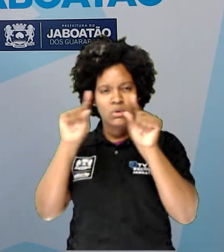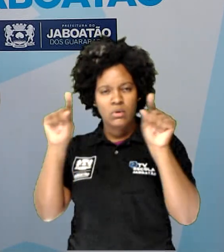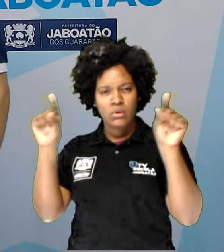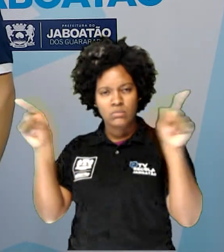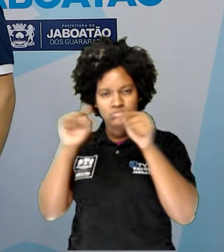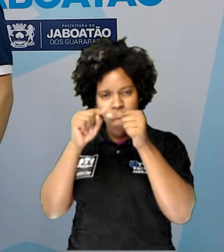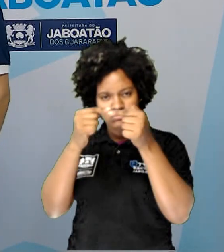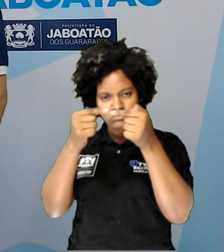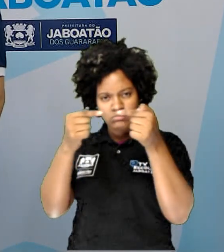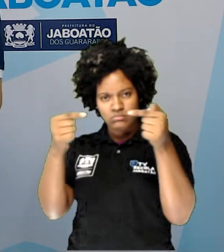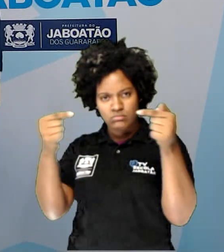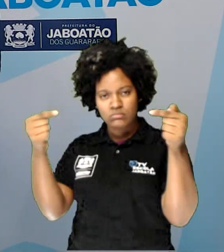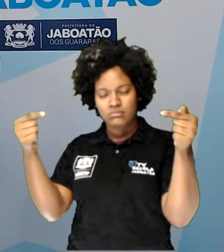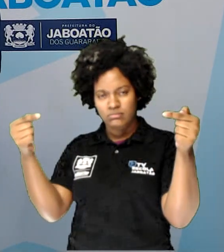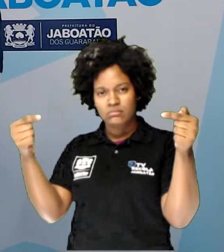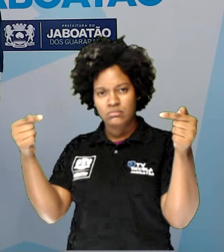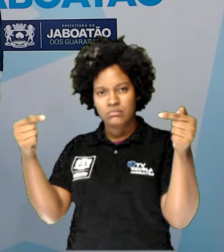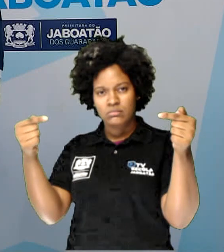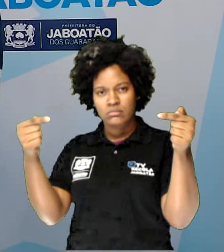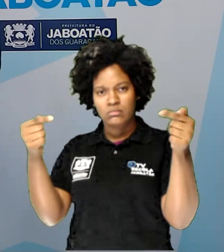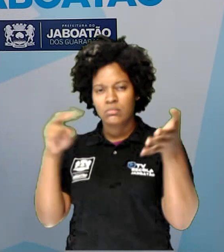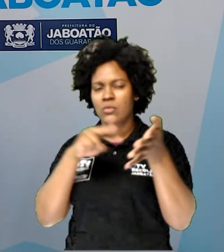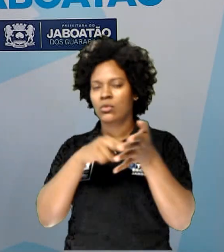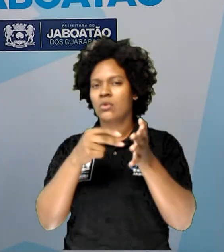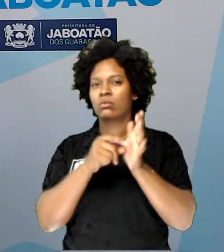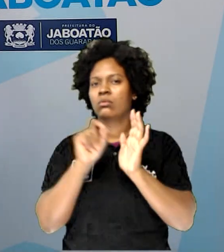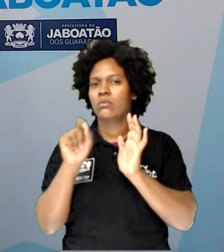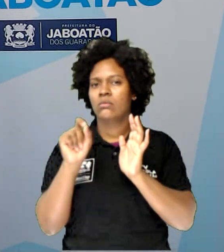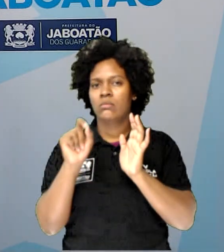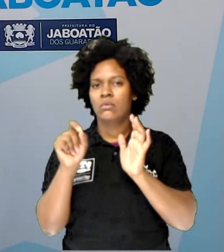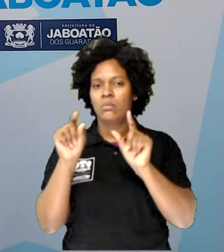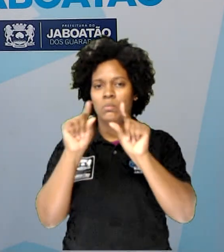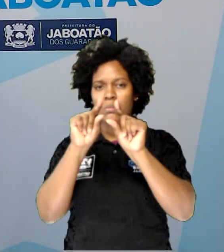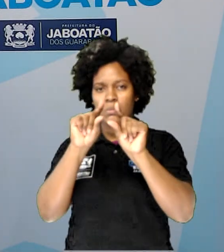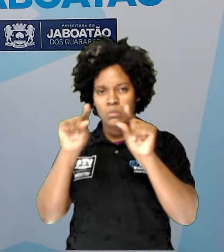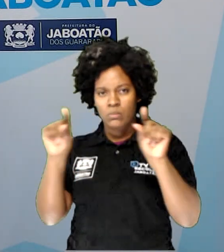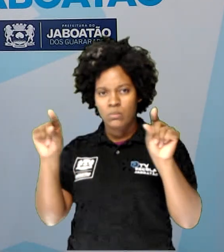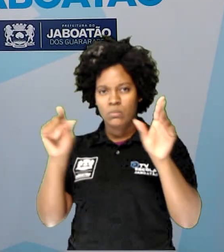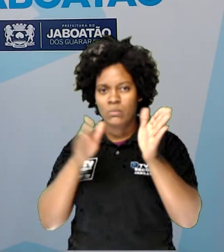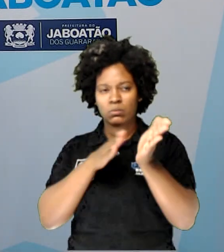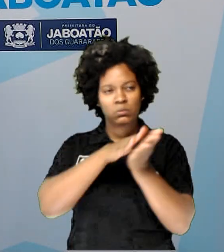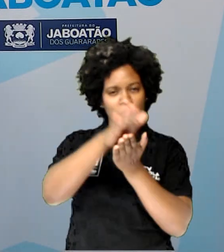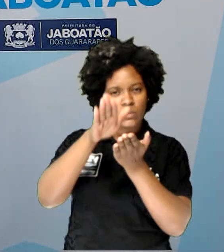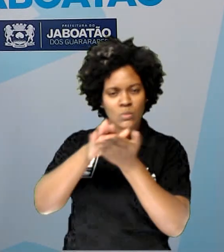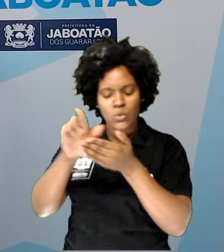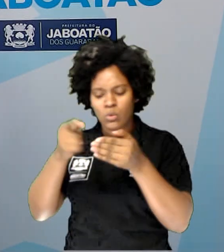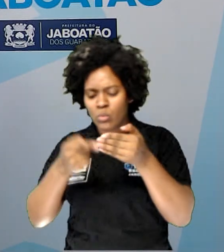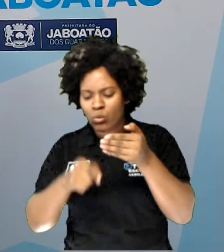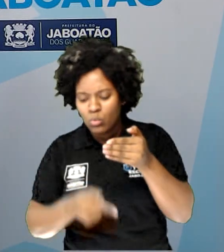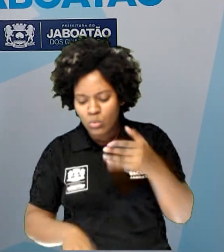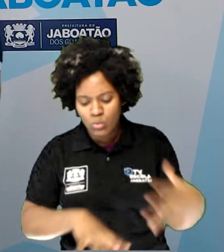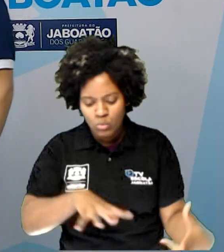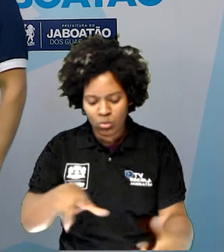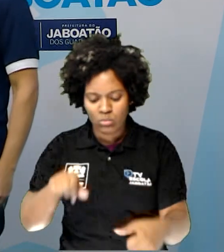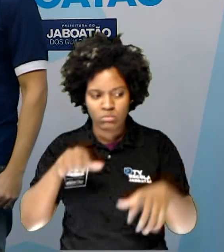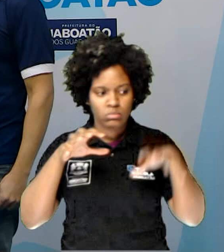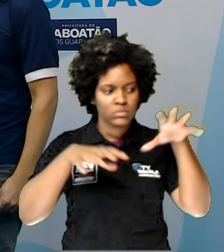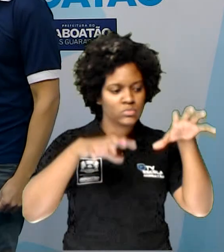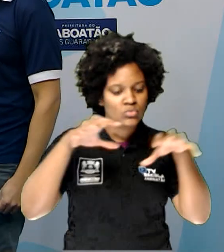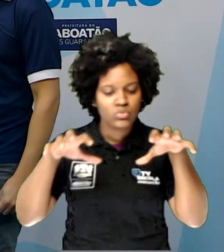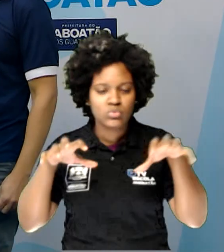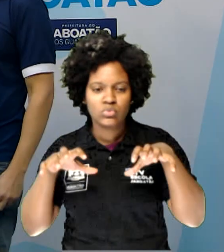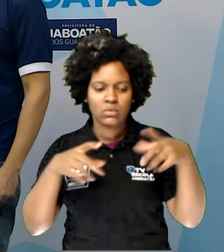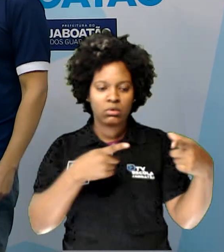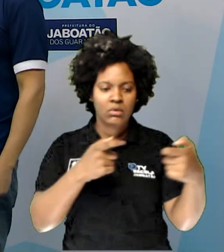cima. Então quer dizer que isso se refere a quê? Viagens ao fundo do mundo, criaturas fantásticas